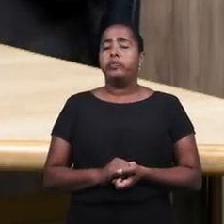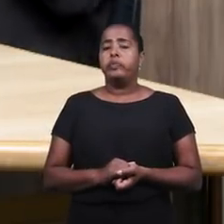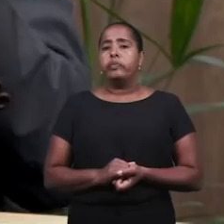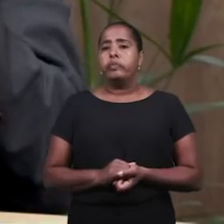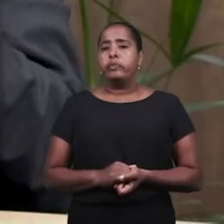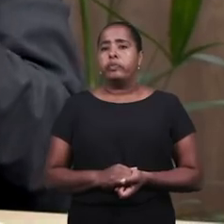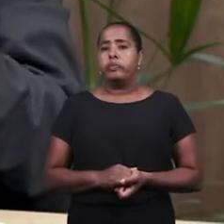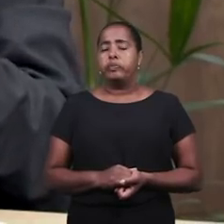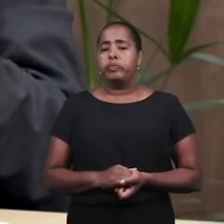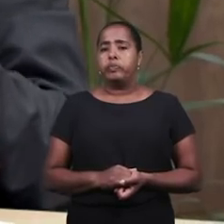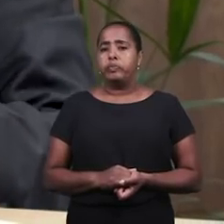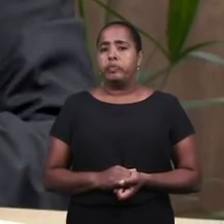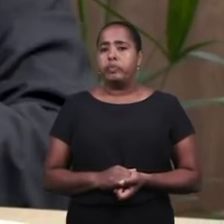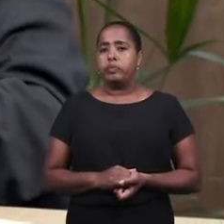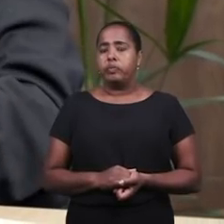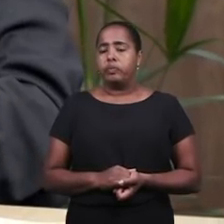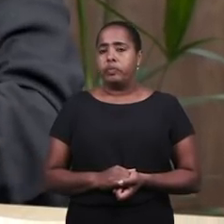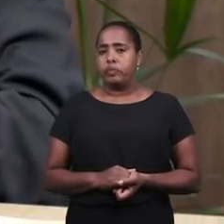Aí,